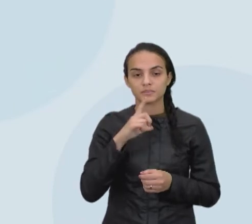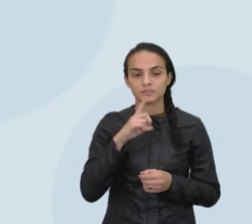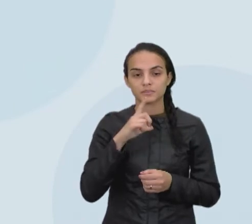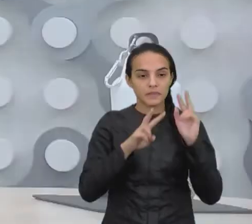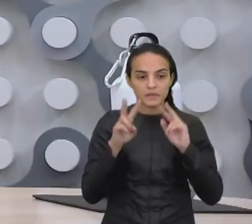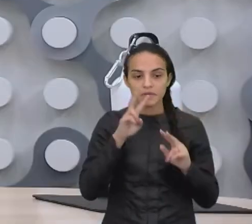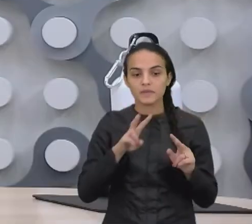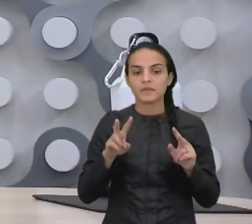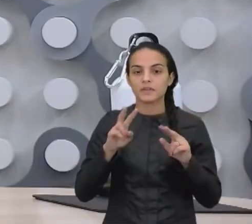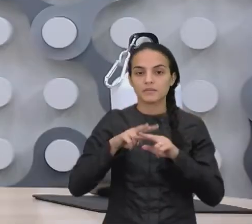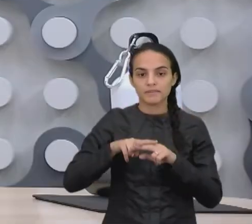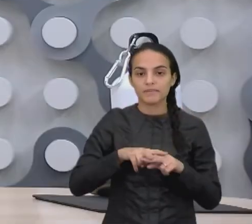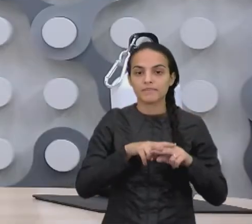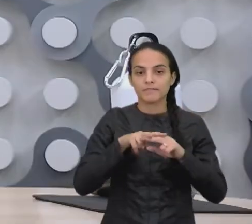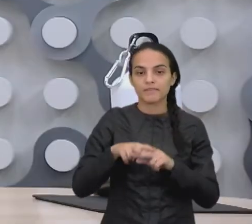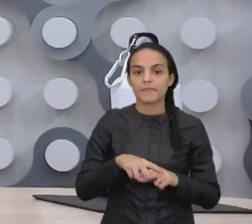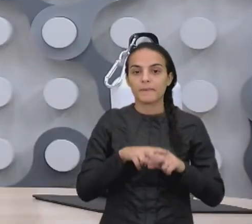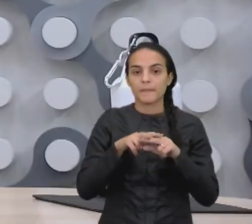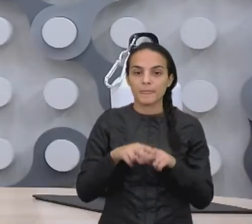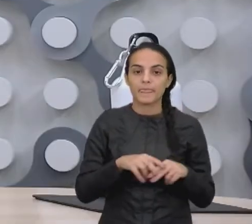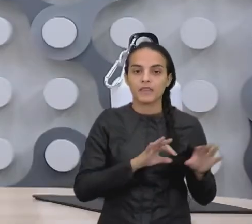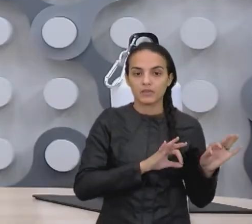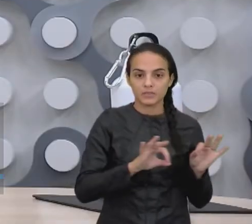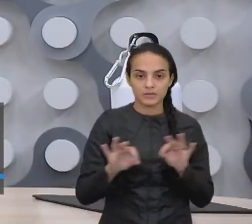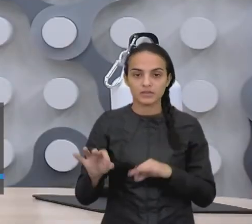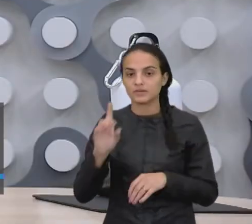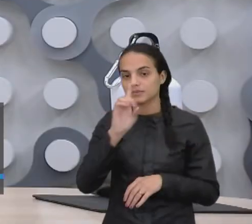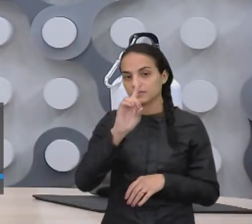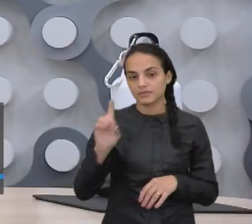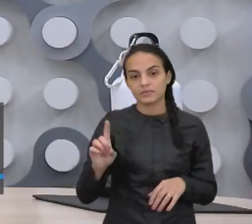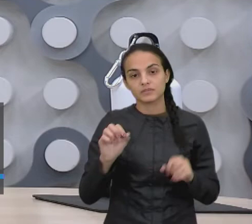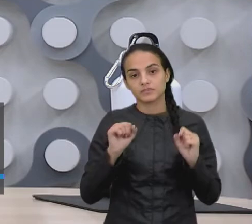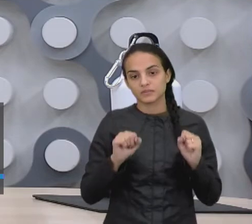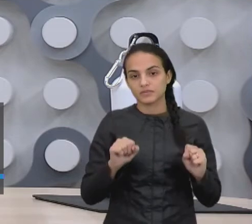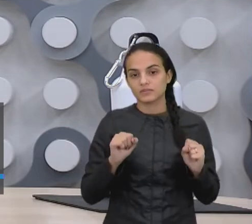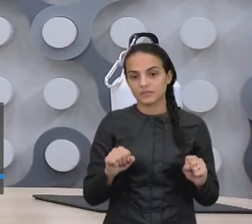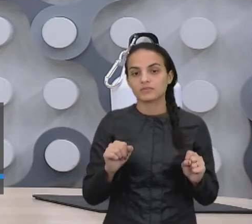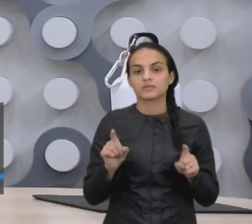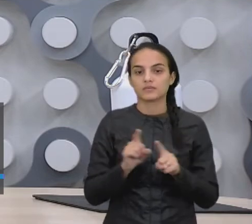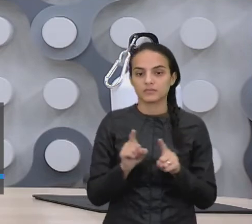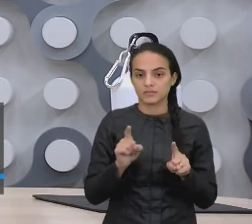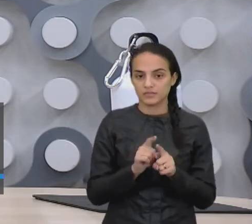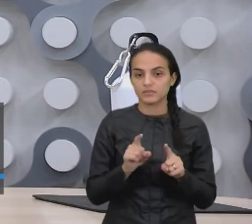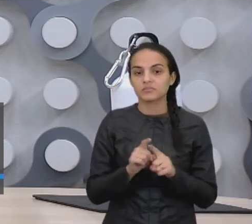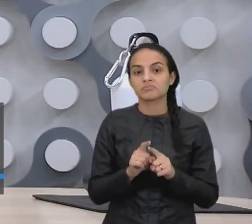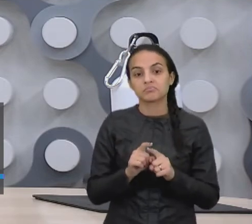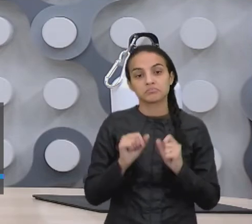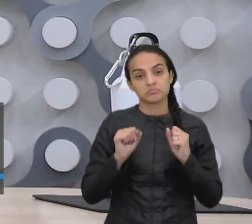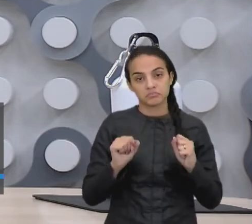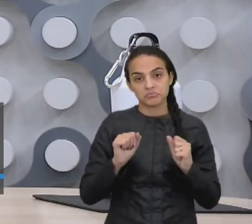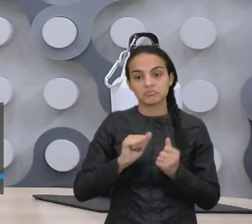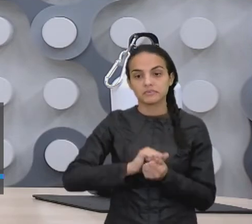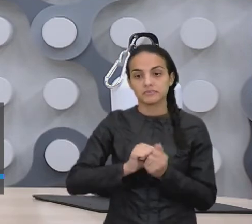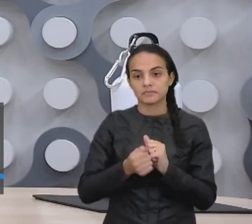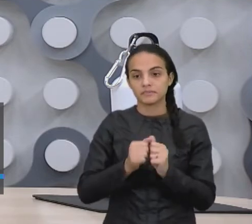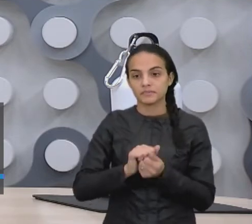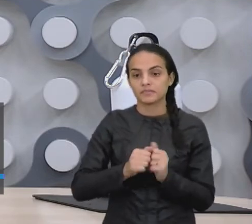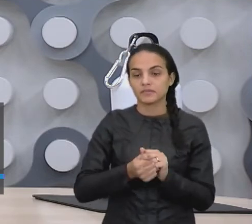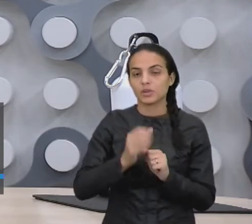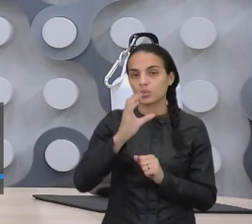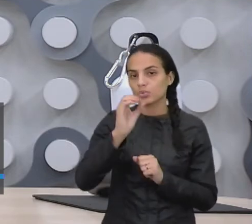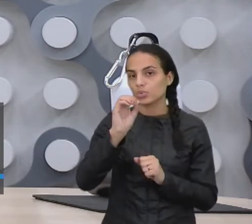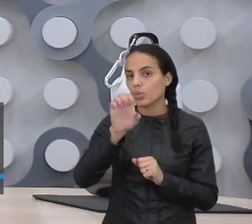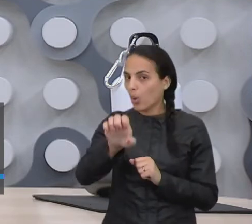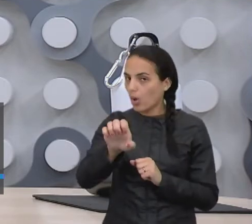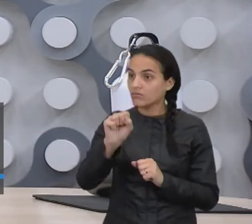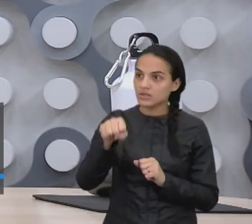revisto, né? Reformulado o plano diretor, então provavelmente também sofrerá alterações o COI ou não, tudo